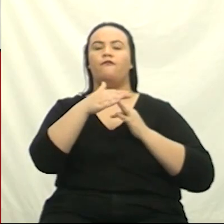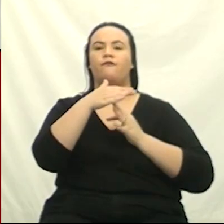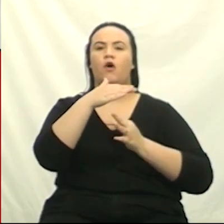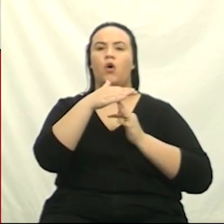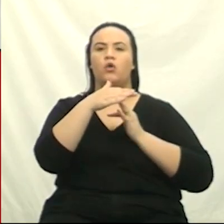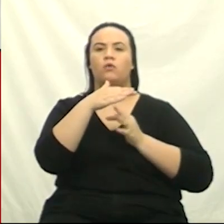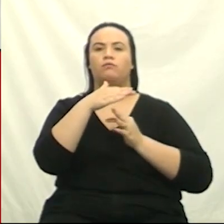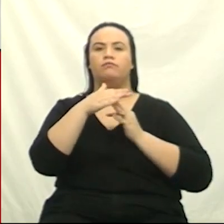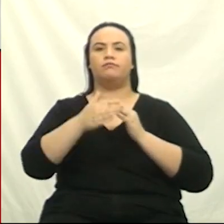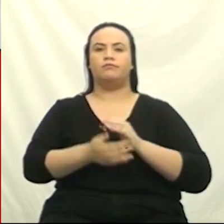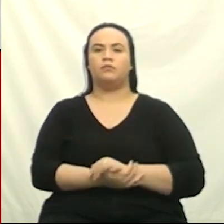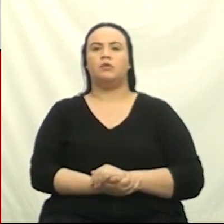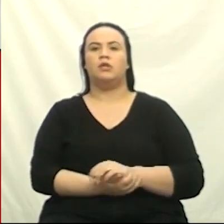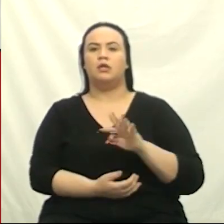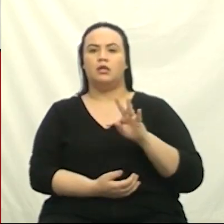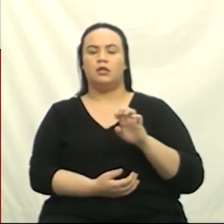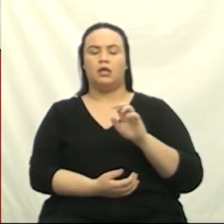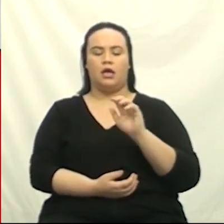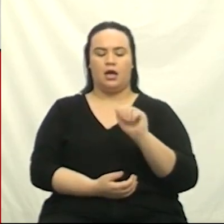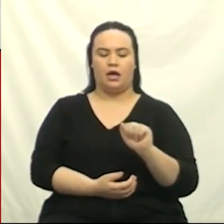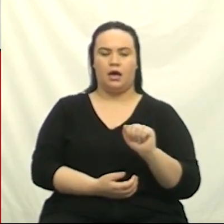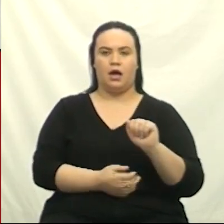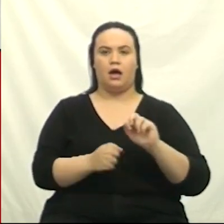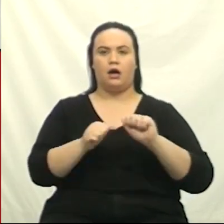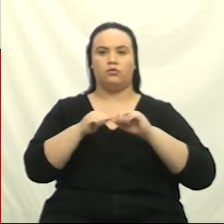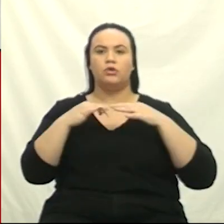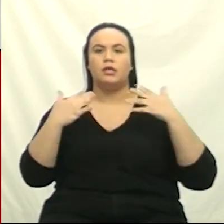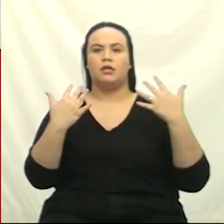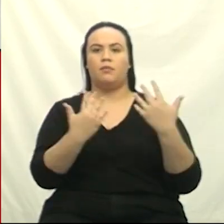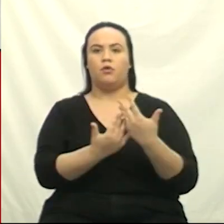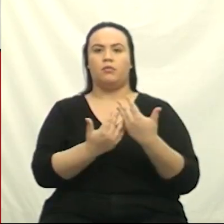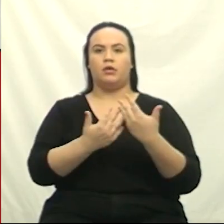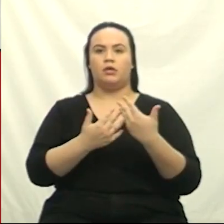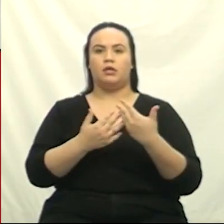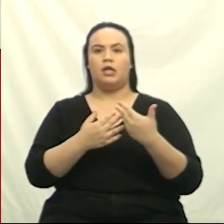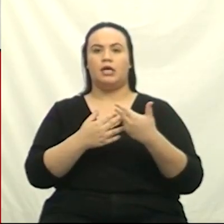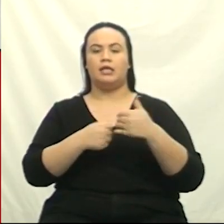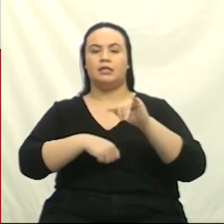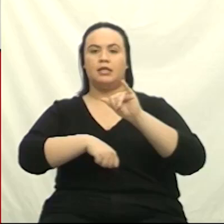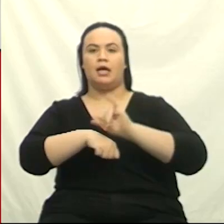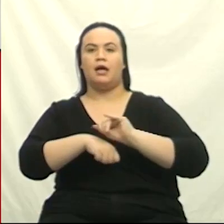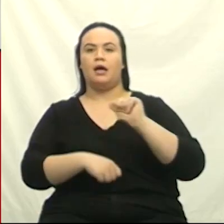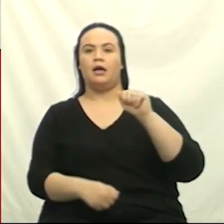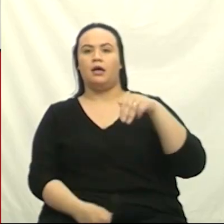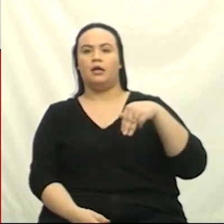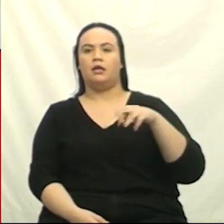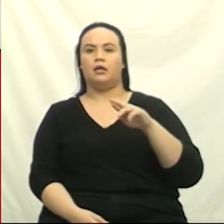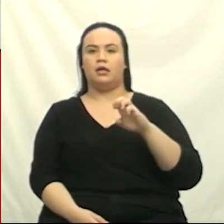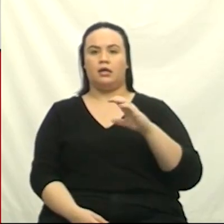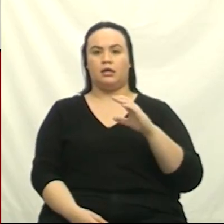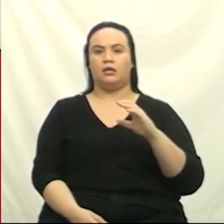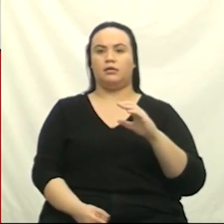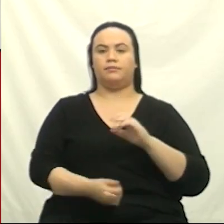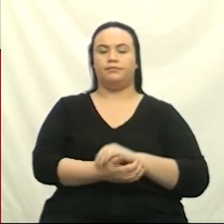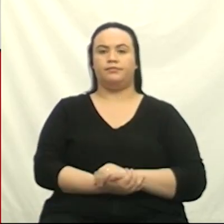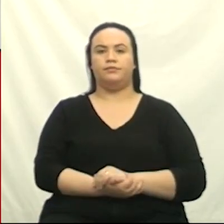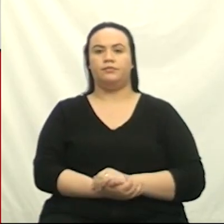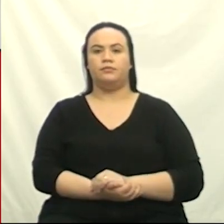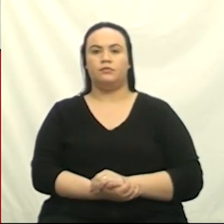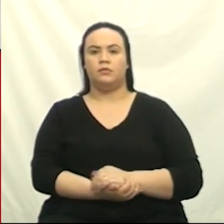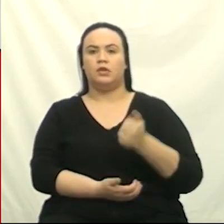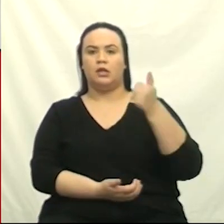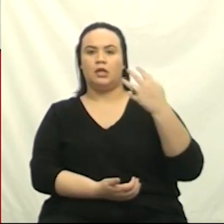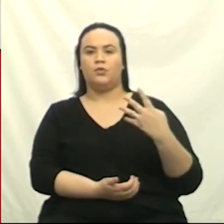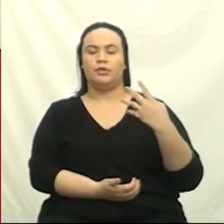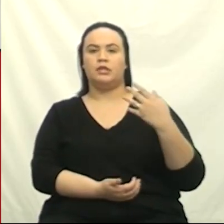permanente T.E.A. tal audiência realizar-se-á na sede da REC na Avenida Santos Dumont em 14